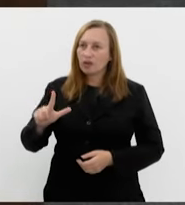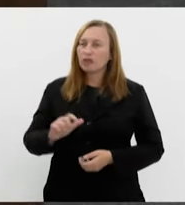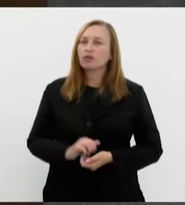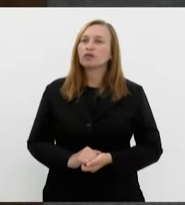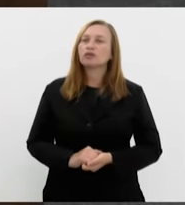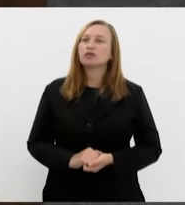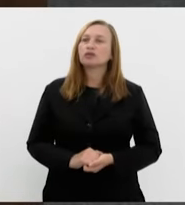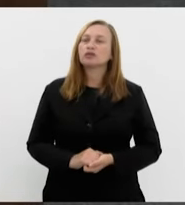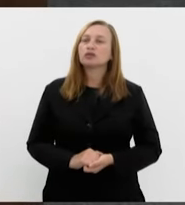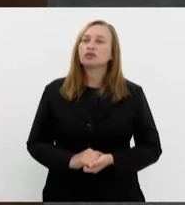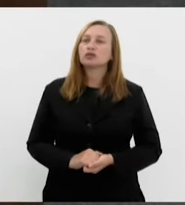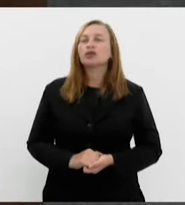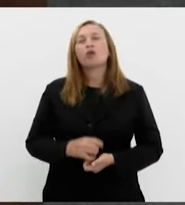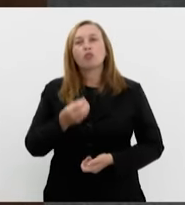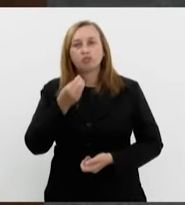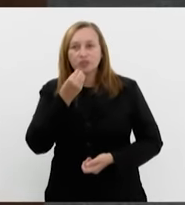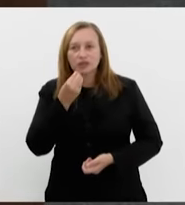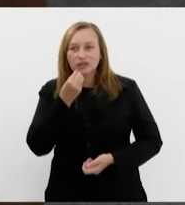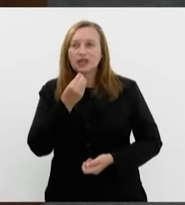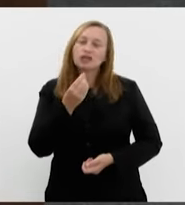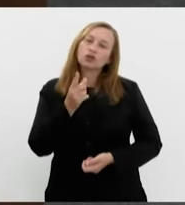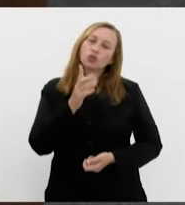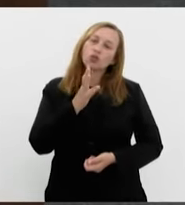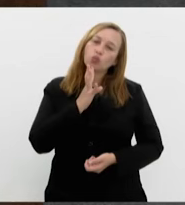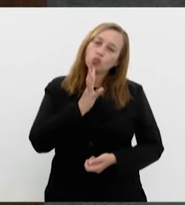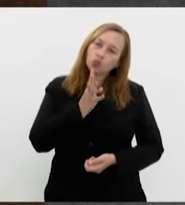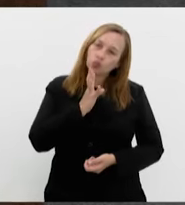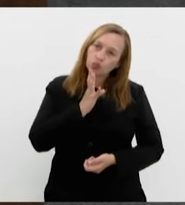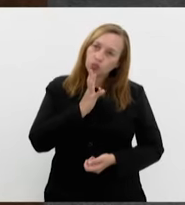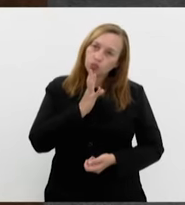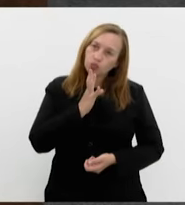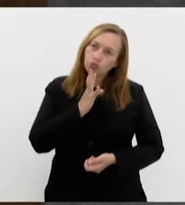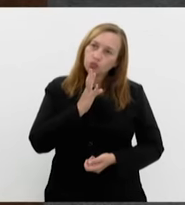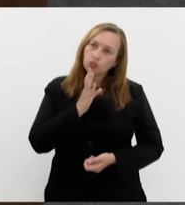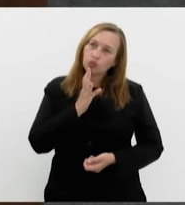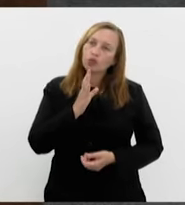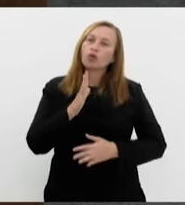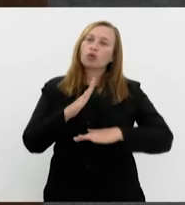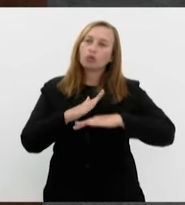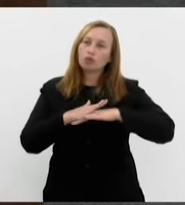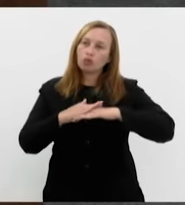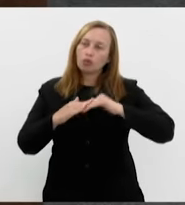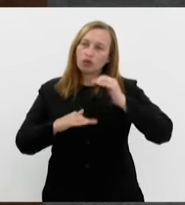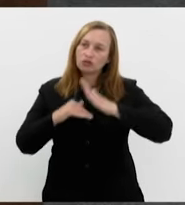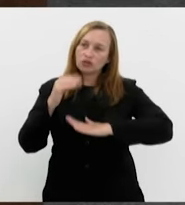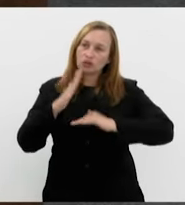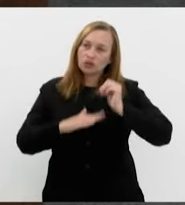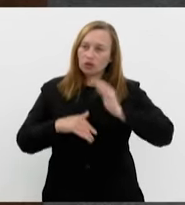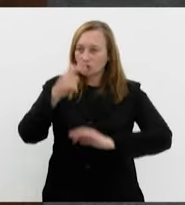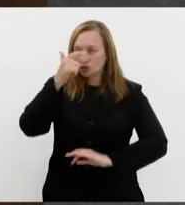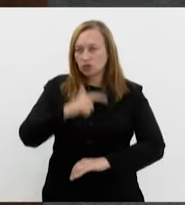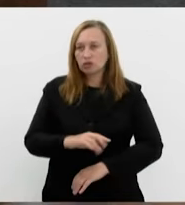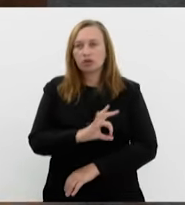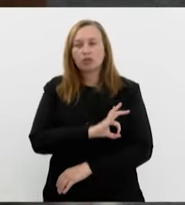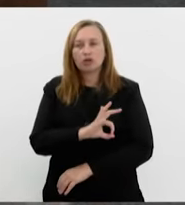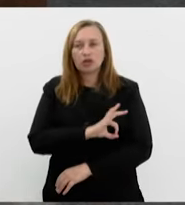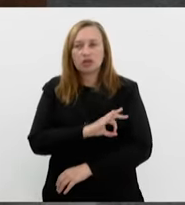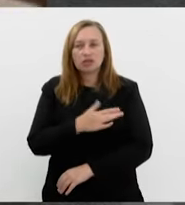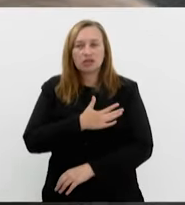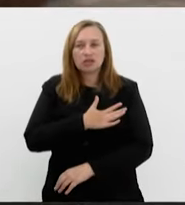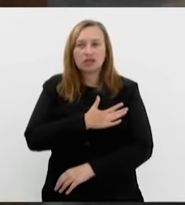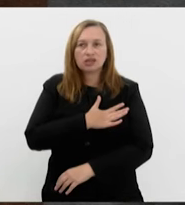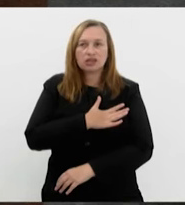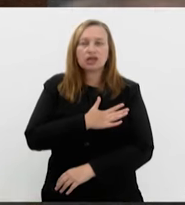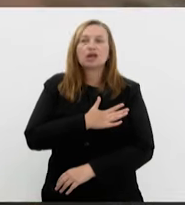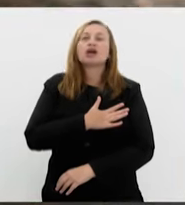que eu tive a oportunidade de conhecer como profissional da Polícia Civil e ele como coronel da Polícia